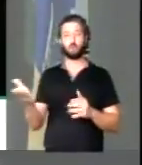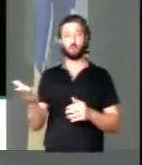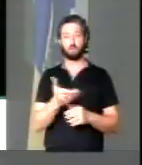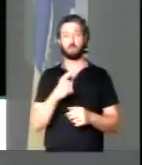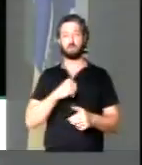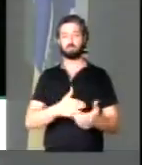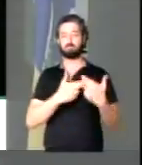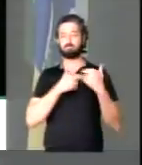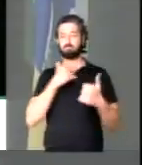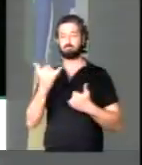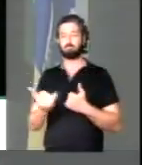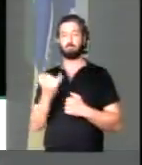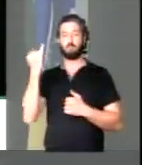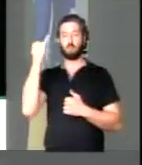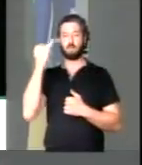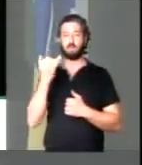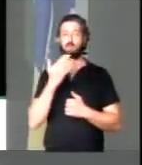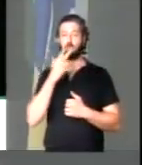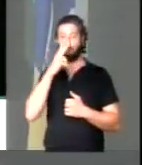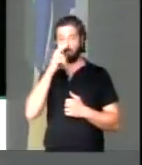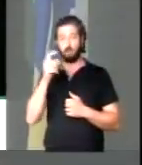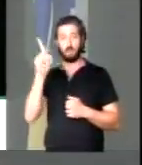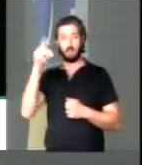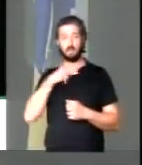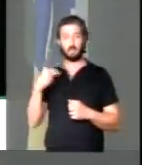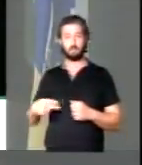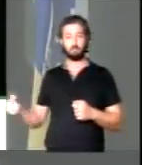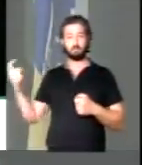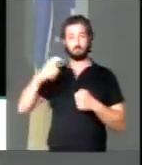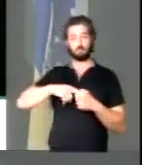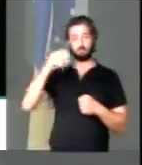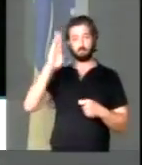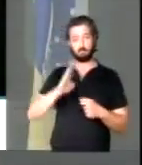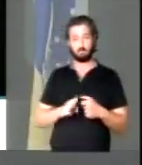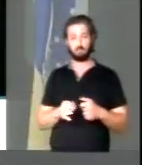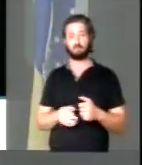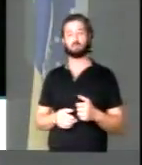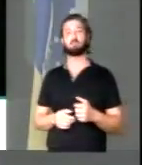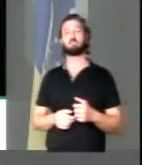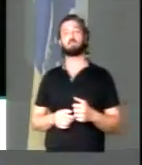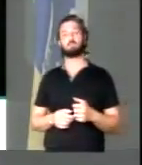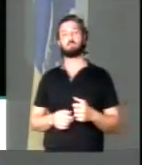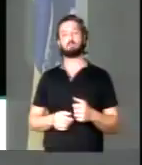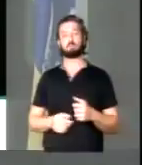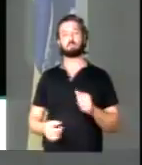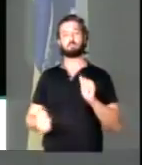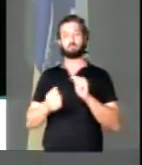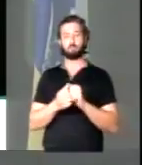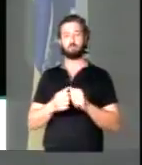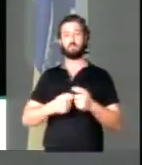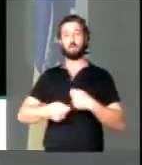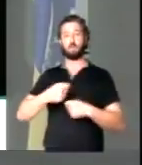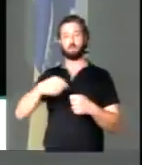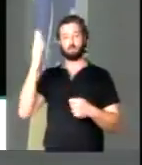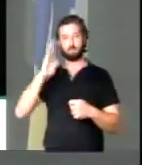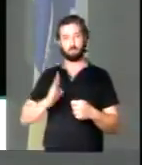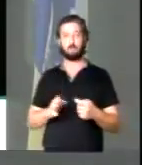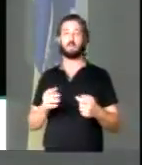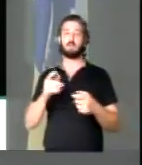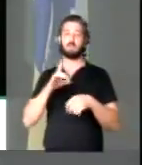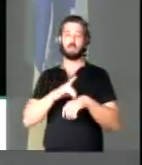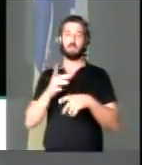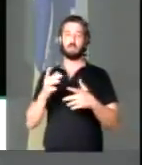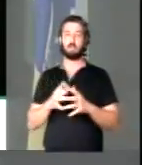tiveram um papel importante para fazer na China e para fazer com que a China voltasse a consumir